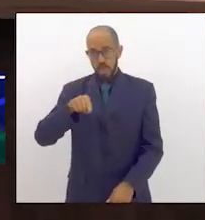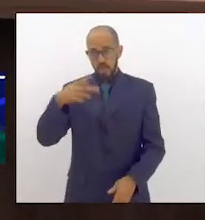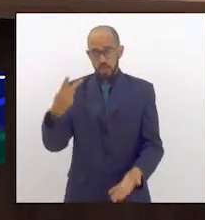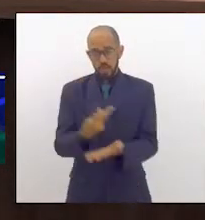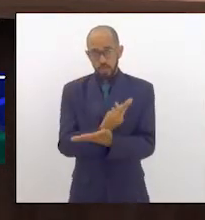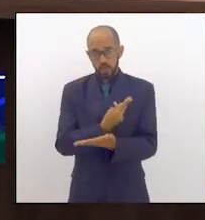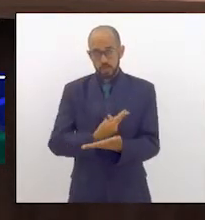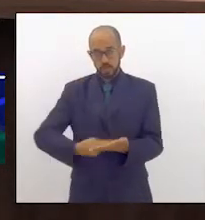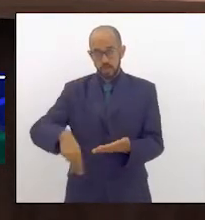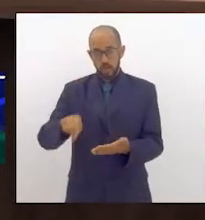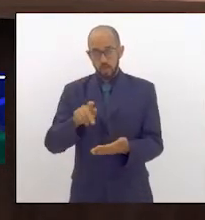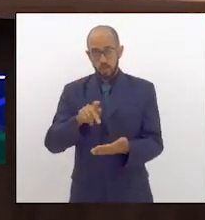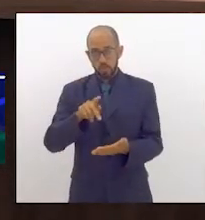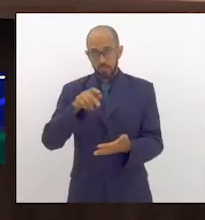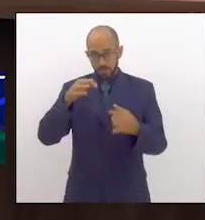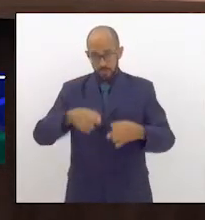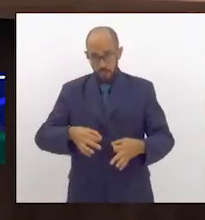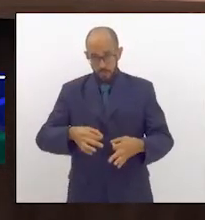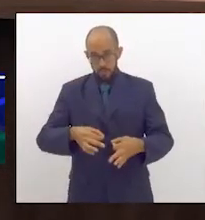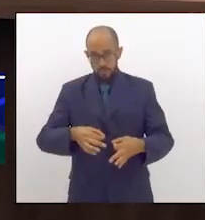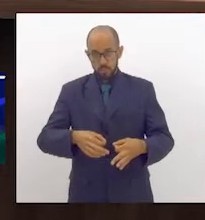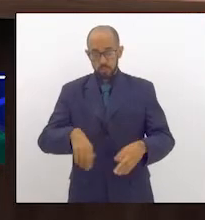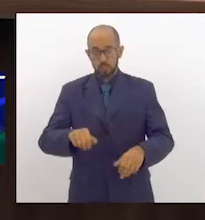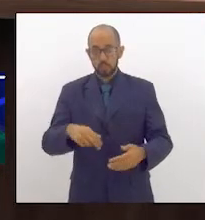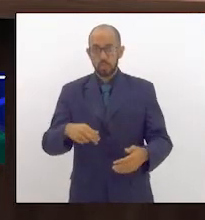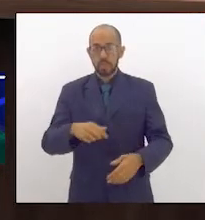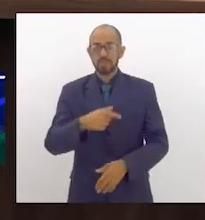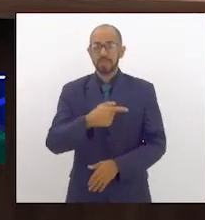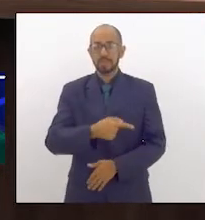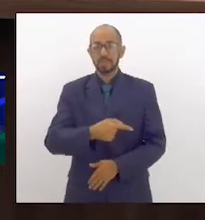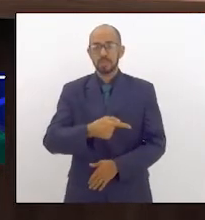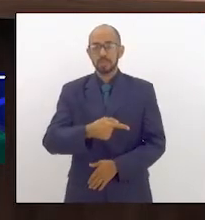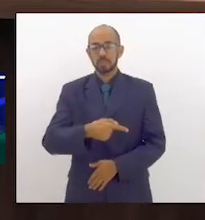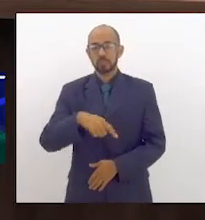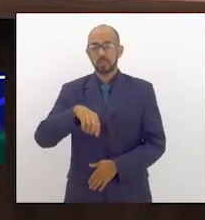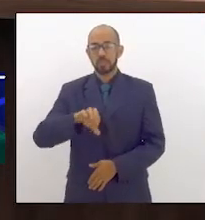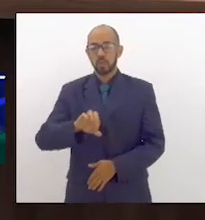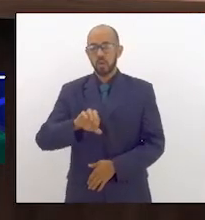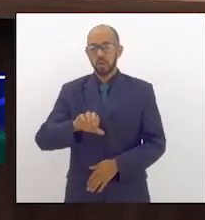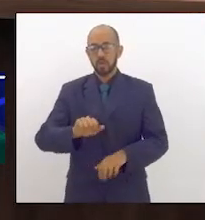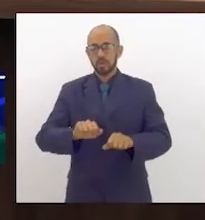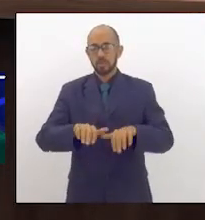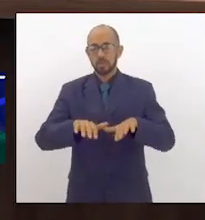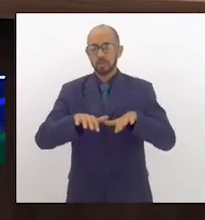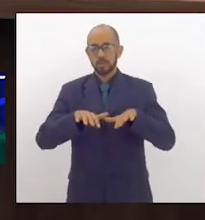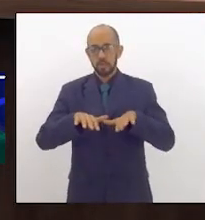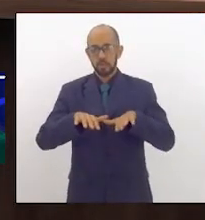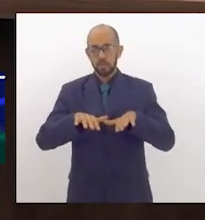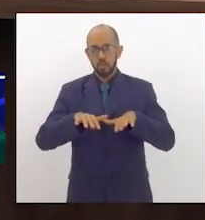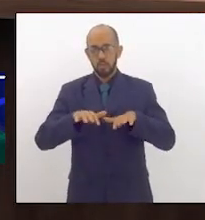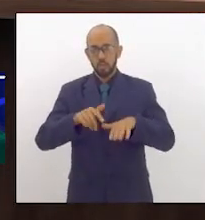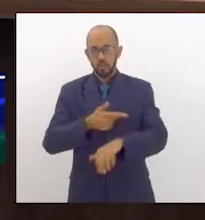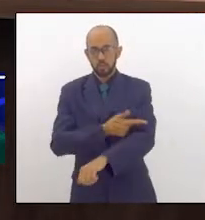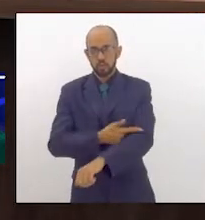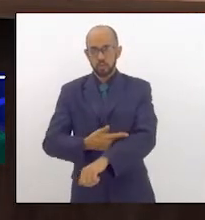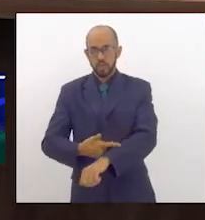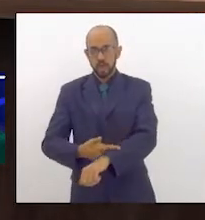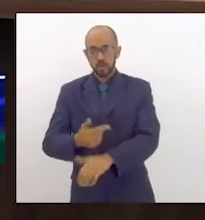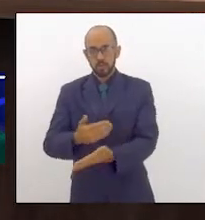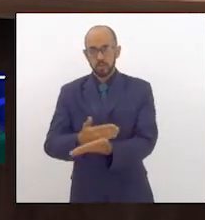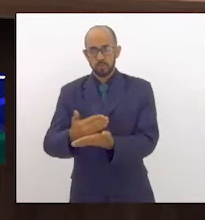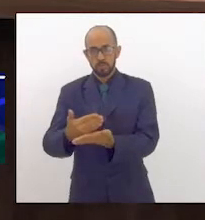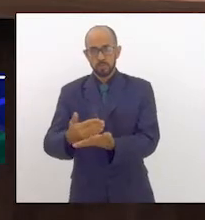com exatidão o ocorrido na 69ª sessão ordinária que